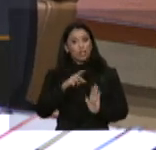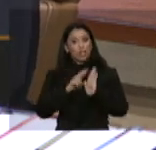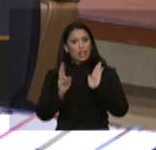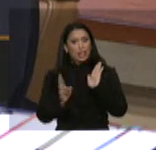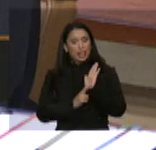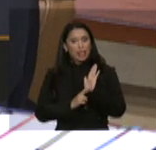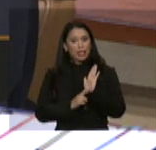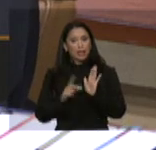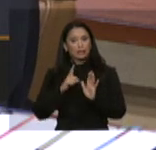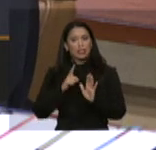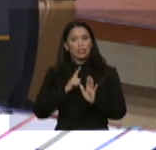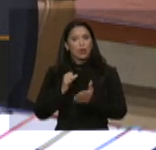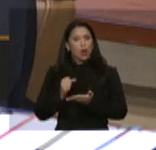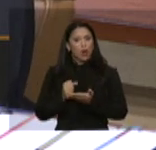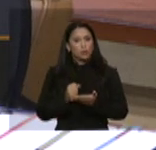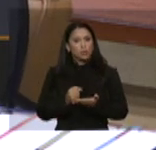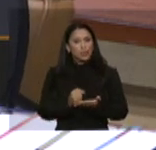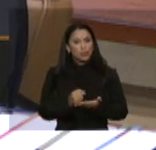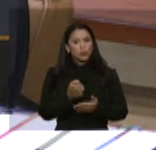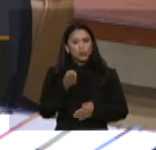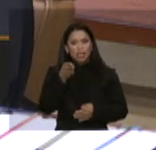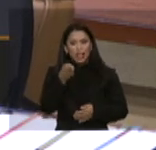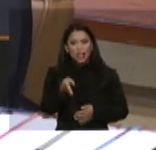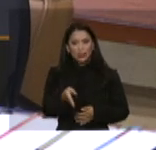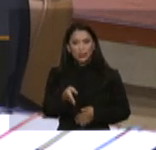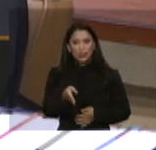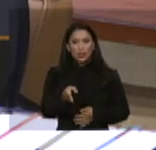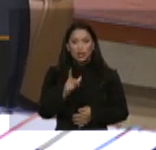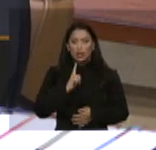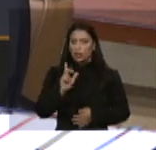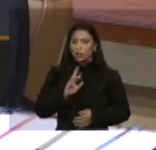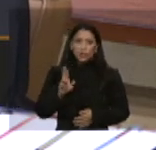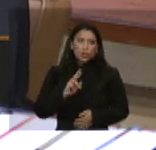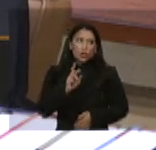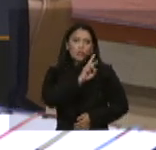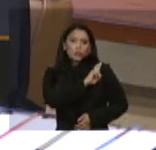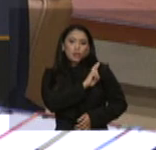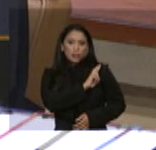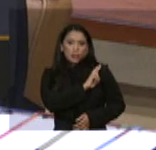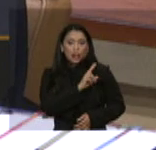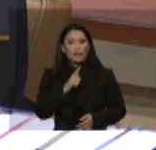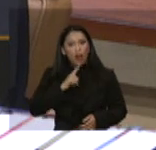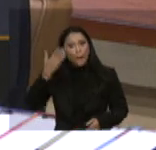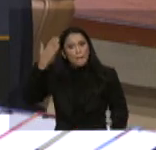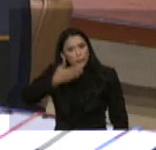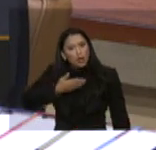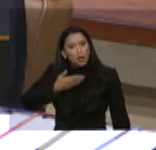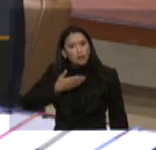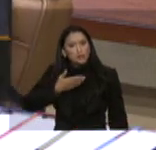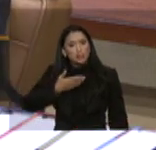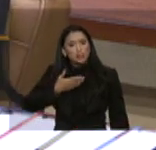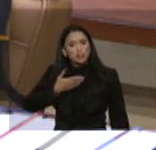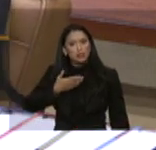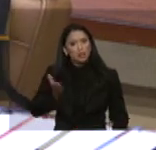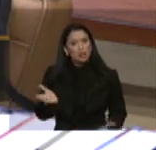de auxílio direto Porque vocês nunca falou só de responsabilidade tá falando de colher provas